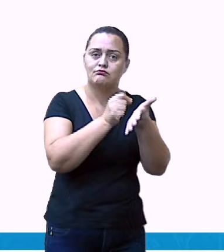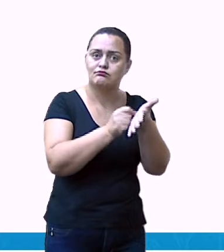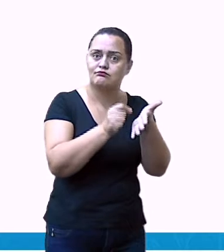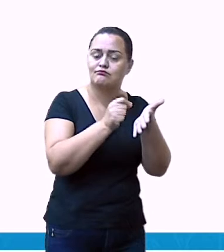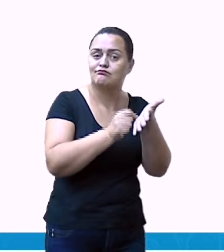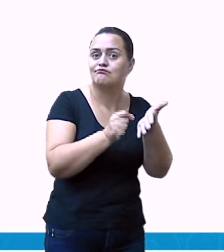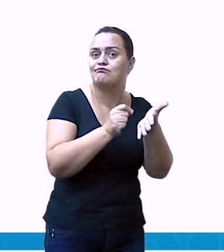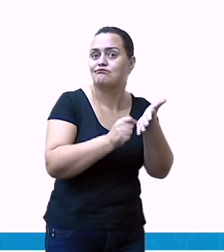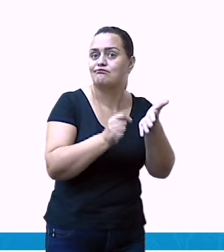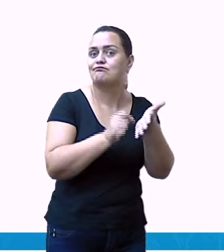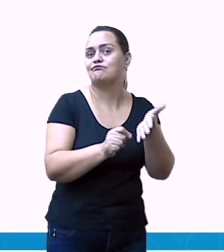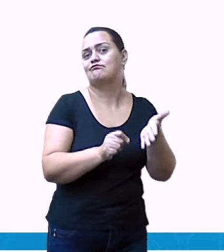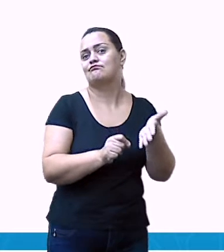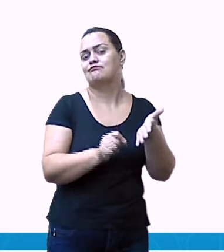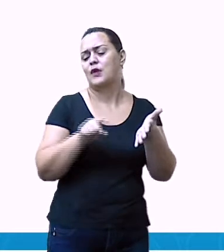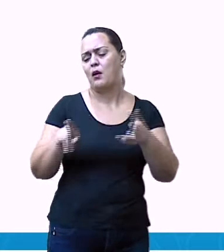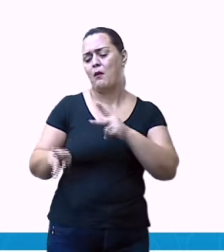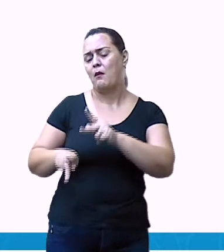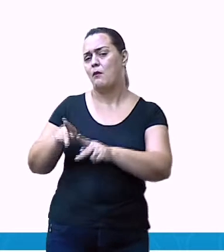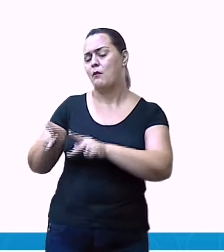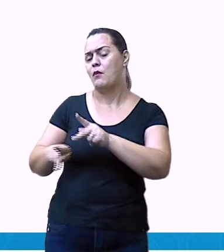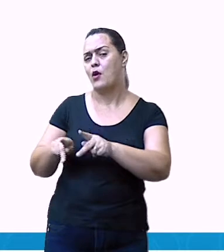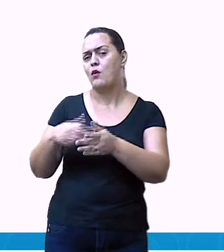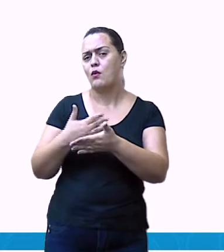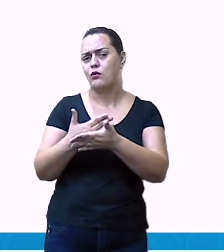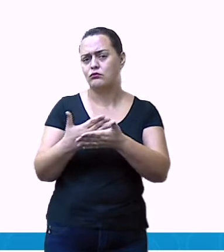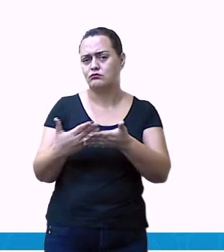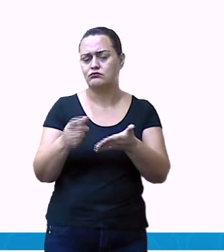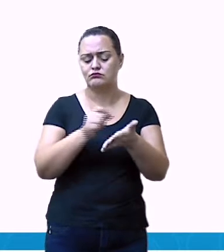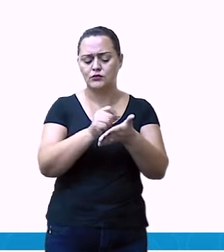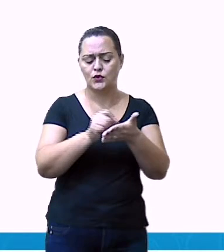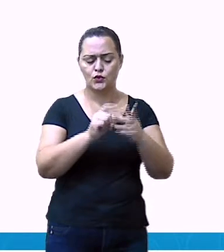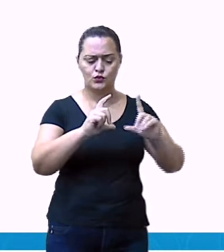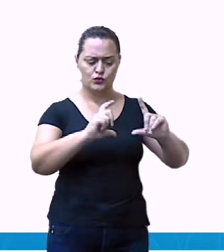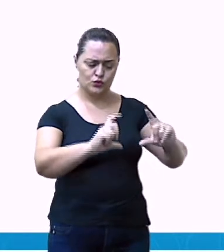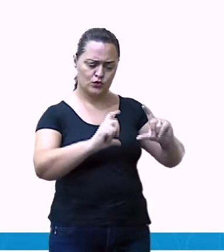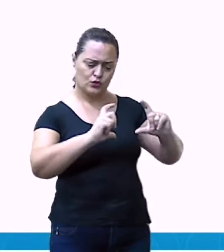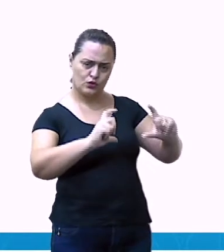em tabuinhas feitas de argila